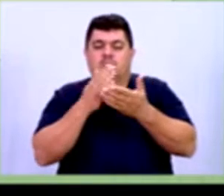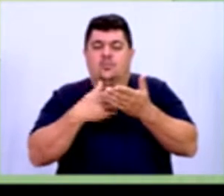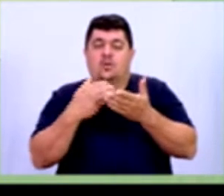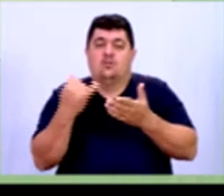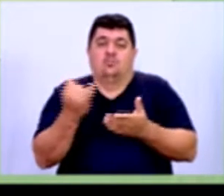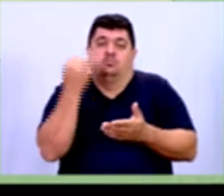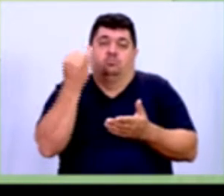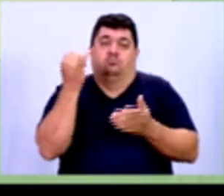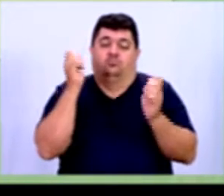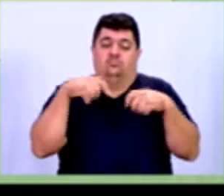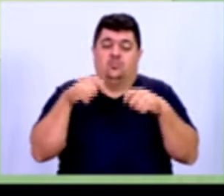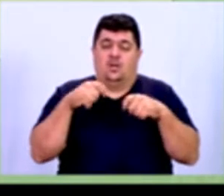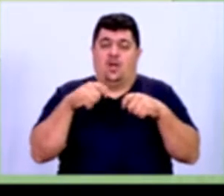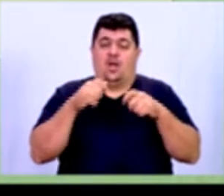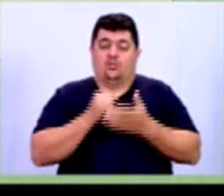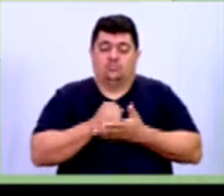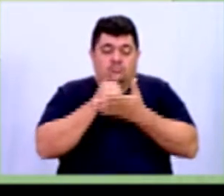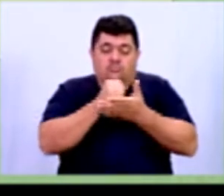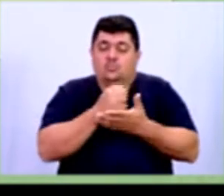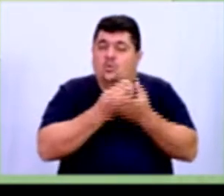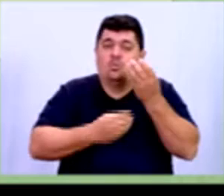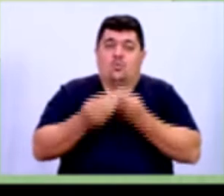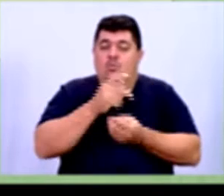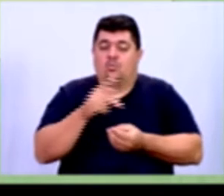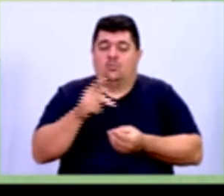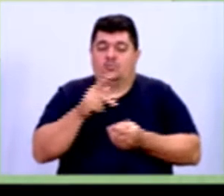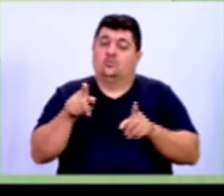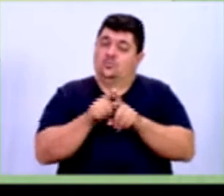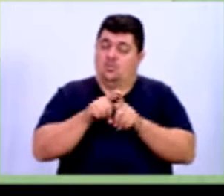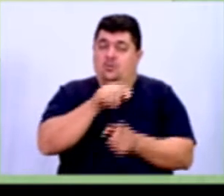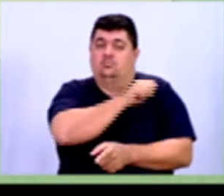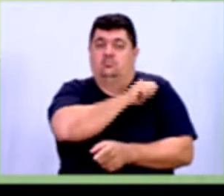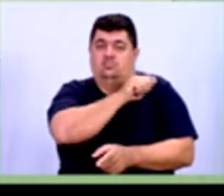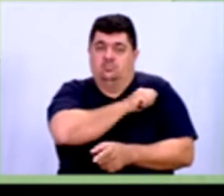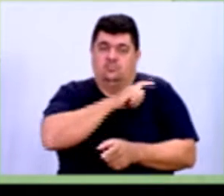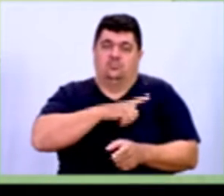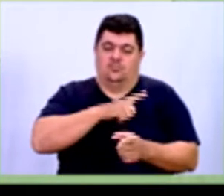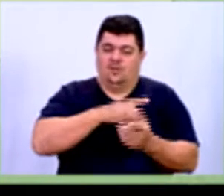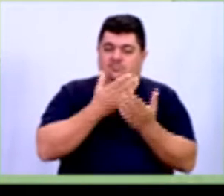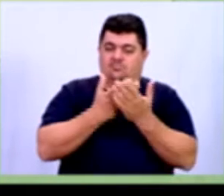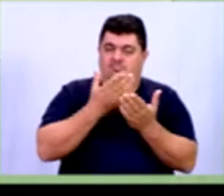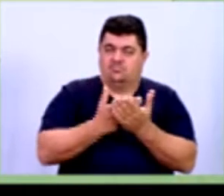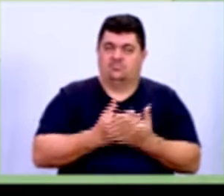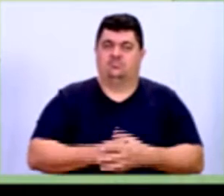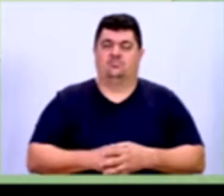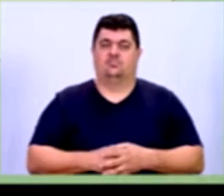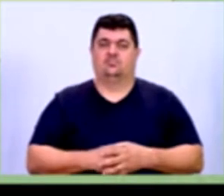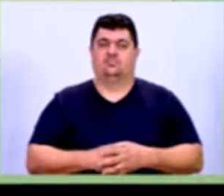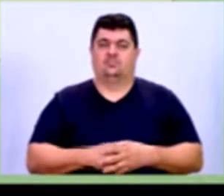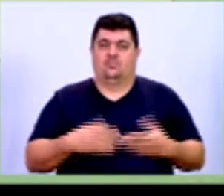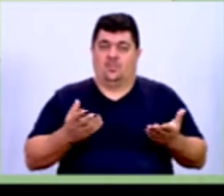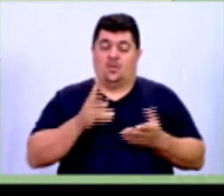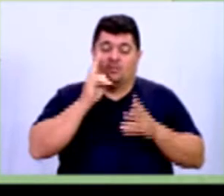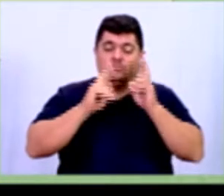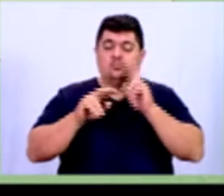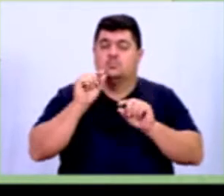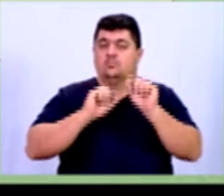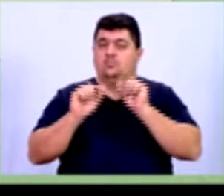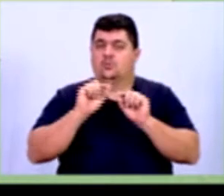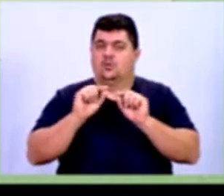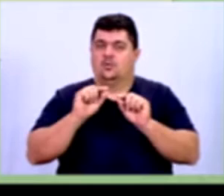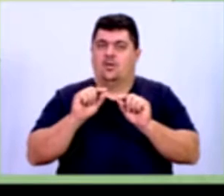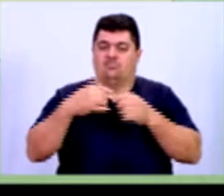adultos traz de referência para os professores e alunos que estão nessa modalidade de ensino. Vamos ver também os